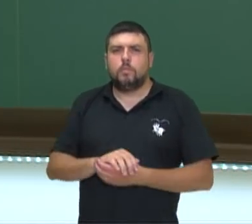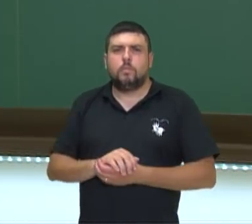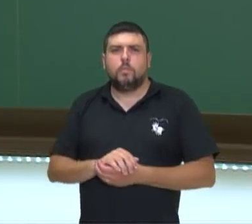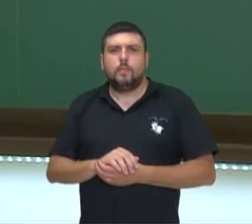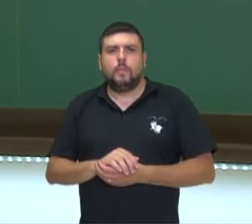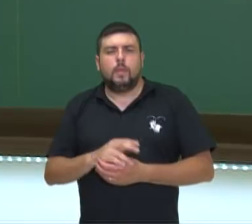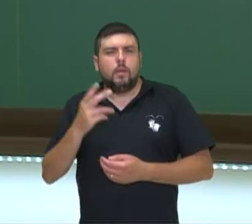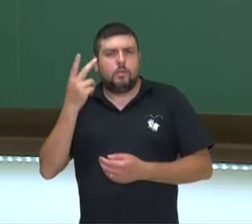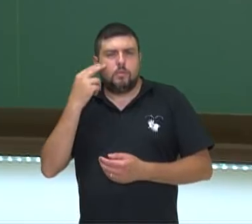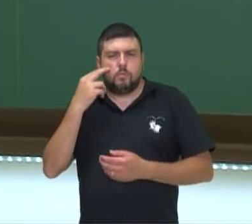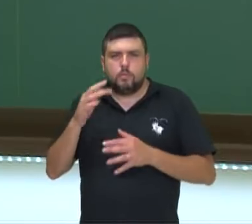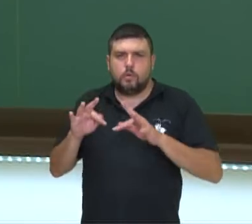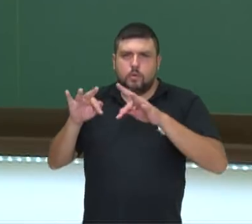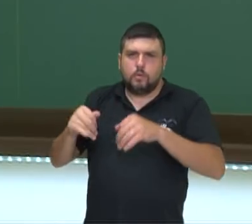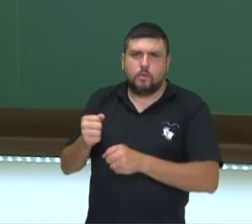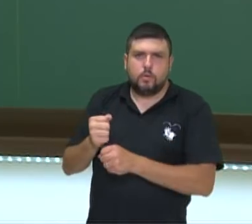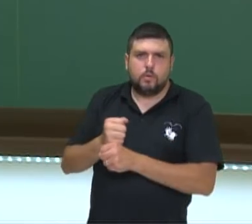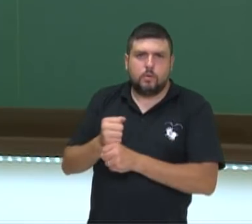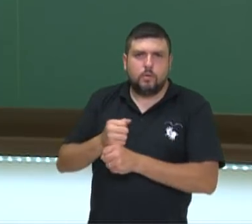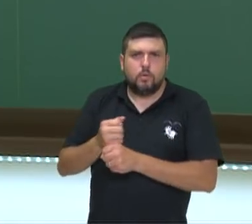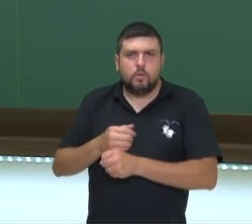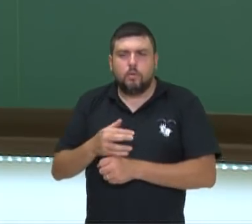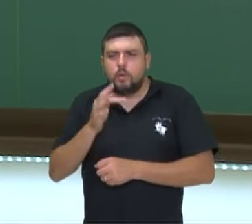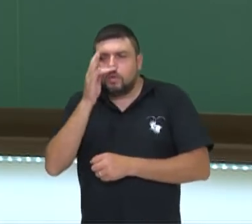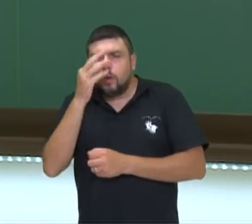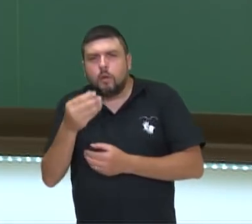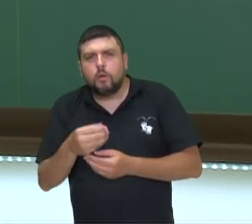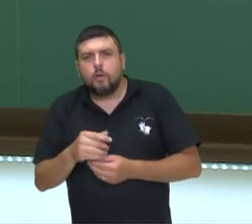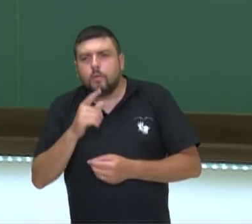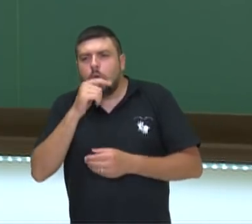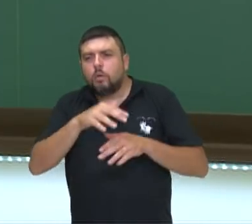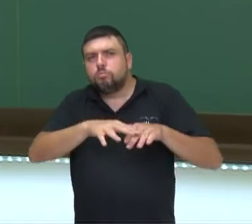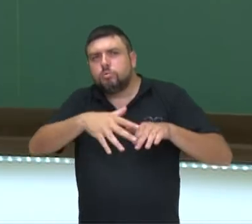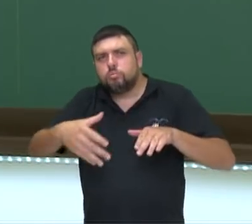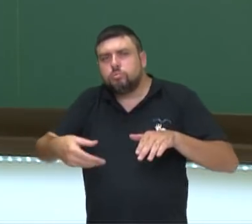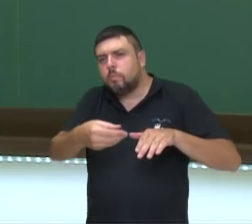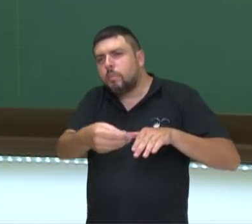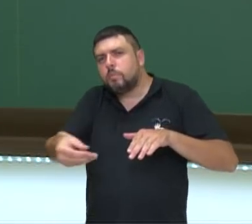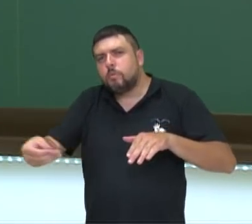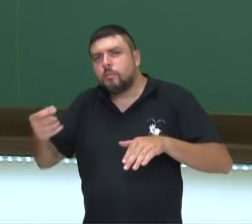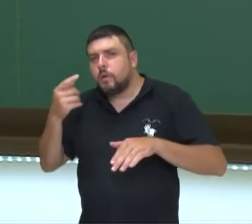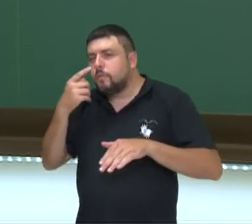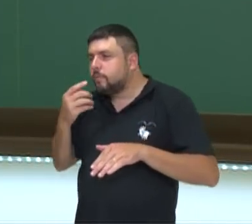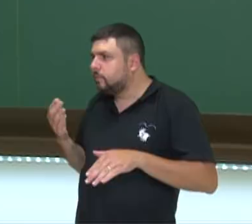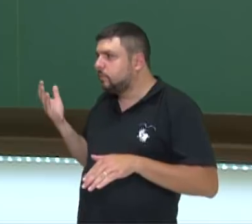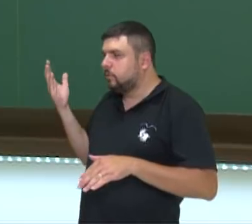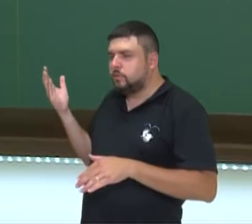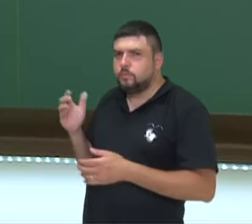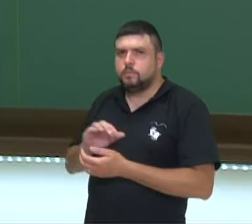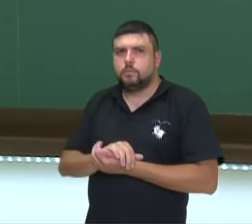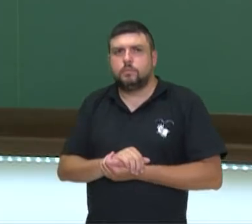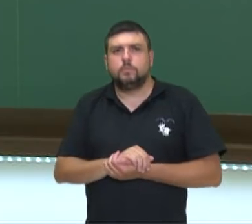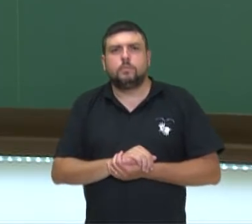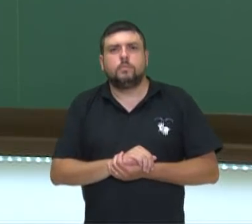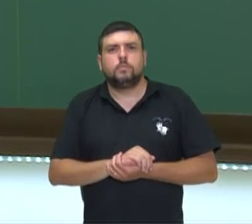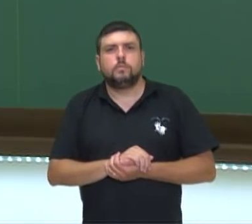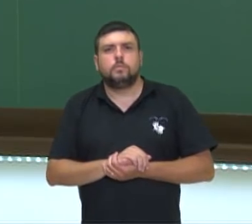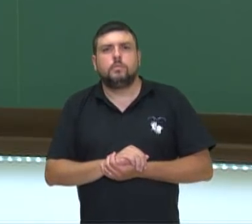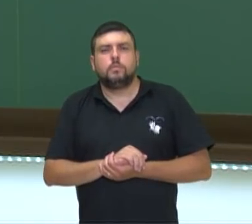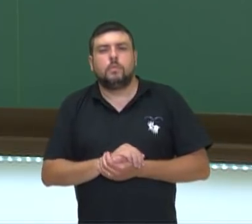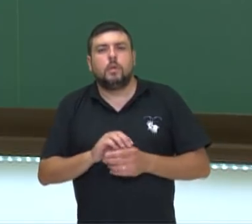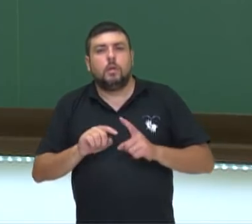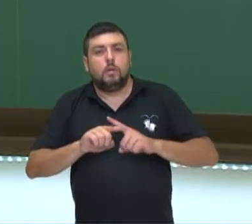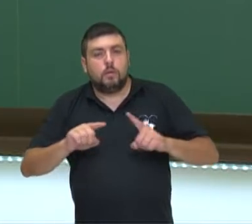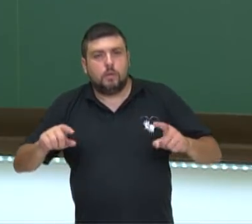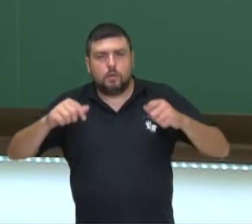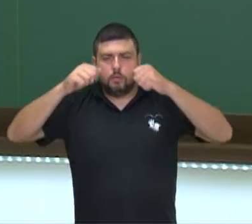final do ano, pedindo e agradecendo. É um ritual bem bonito, mas os candomblecistas e umbandistas fazem um